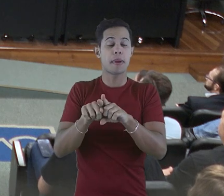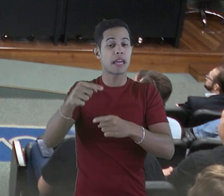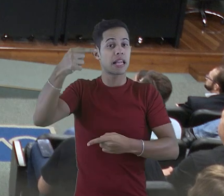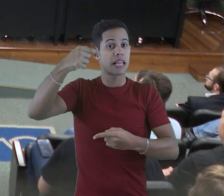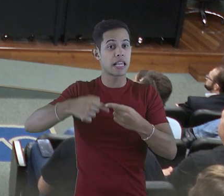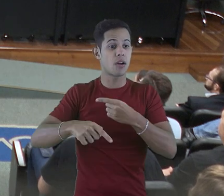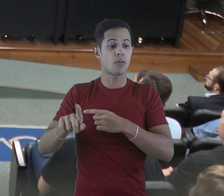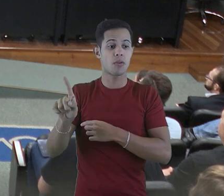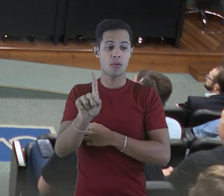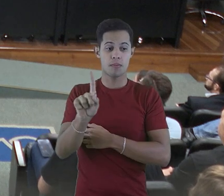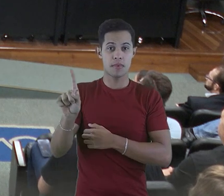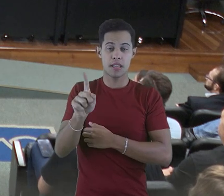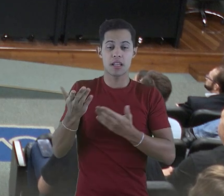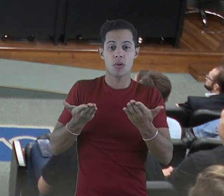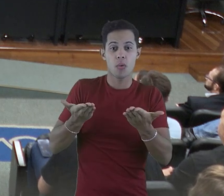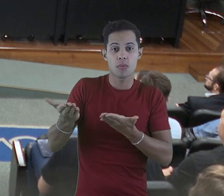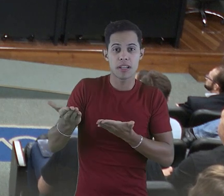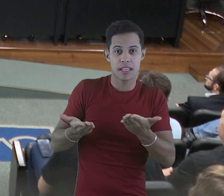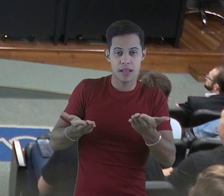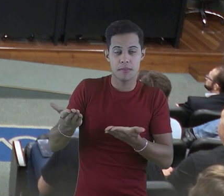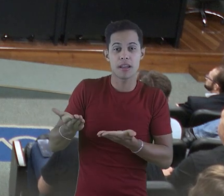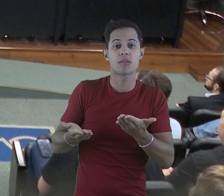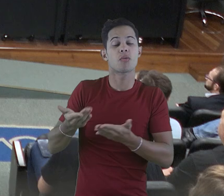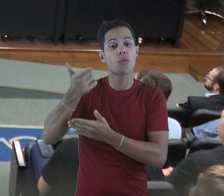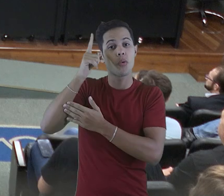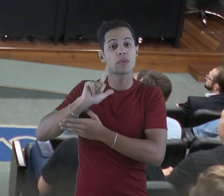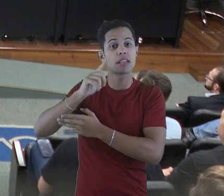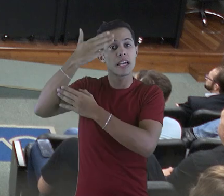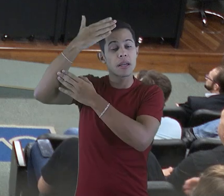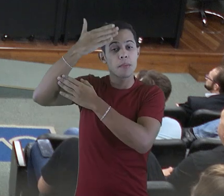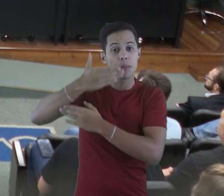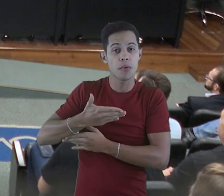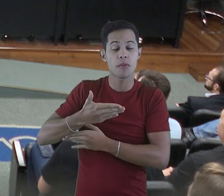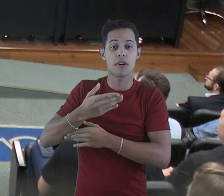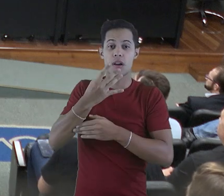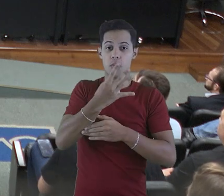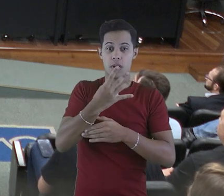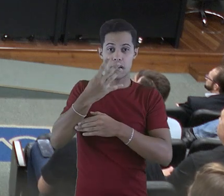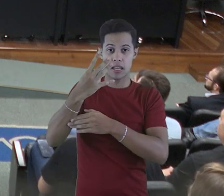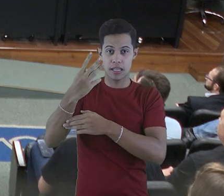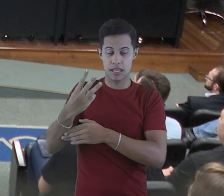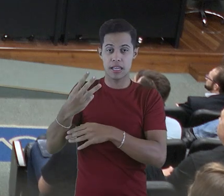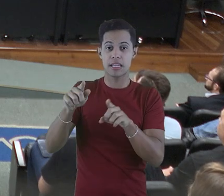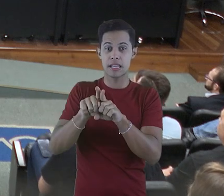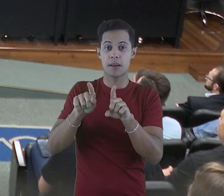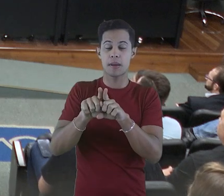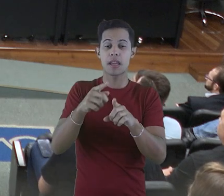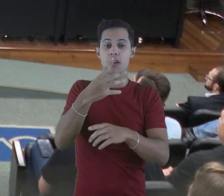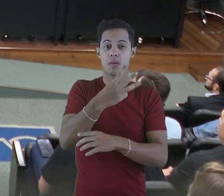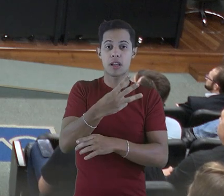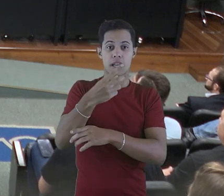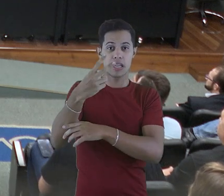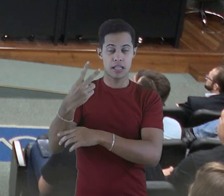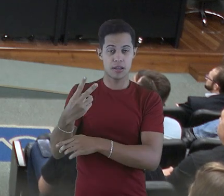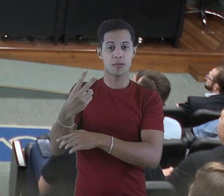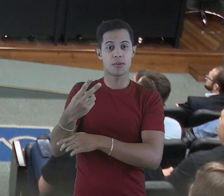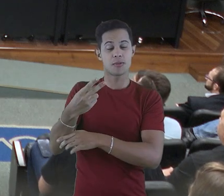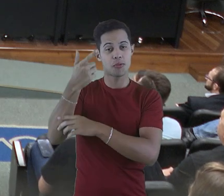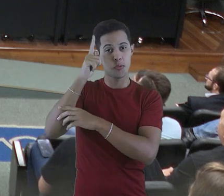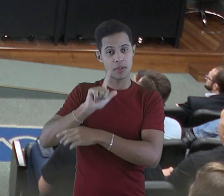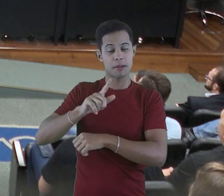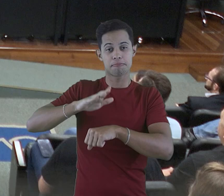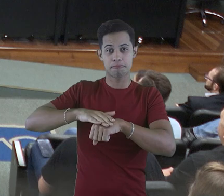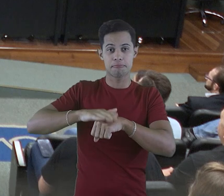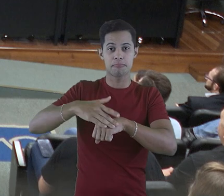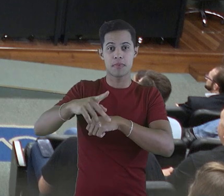conseguiria provar isso pelo 43 e o 42 não podia me permitir que eu respondesse pelo mínimo necessário e aí o mínimo